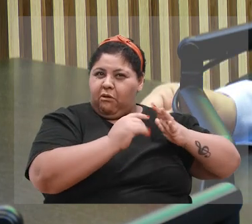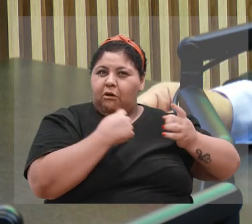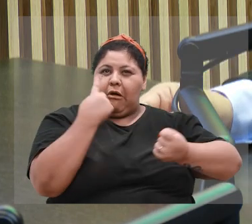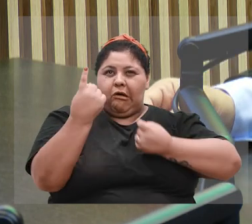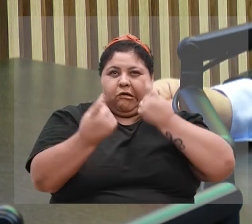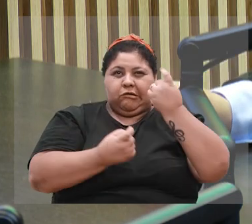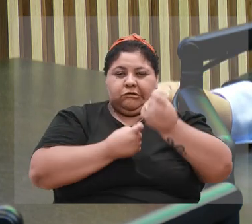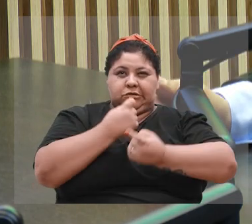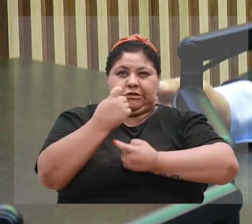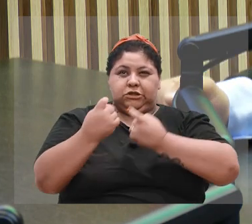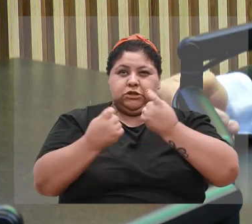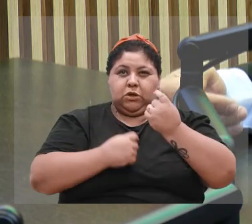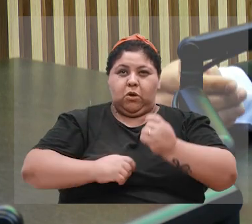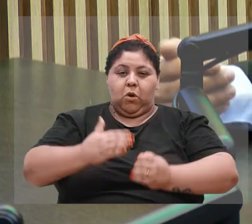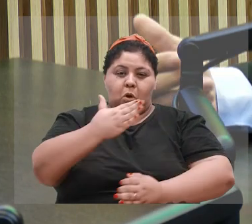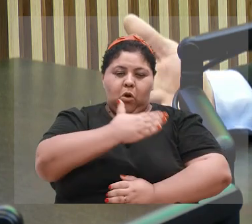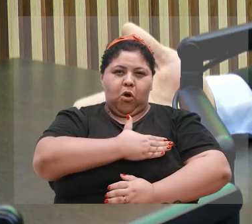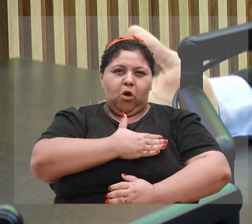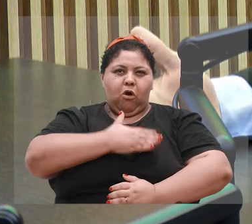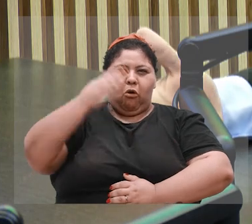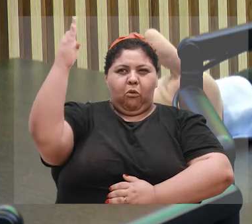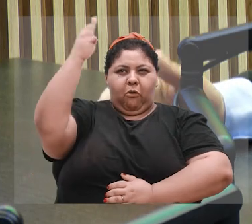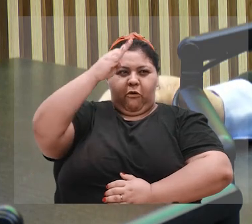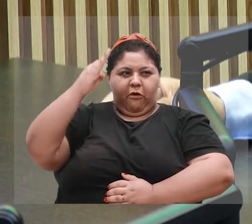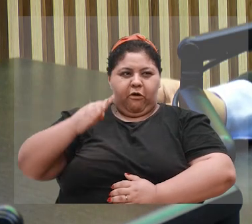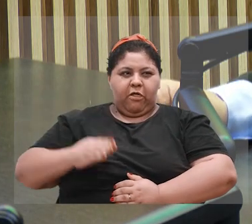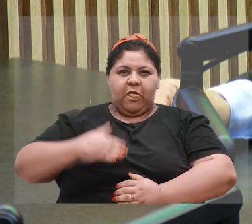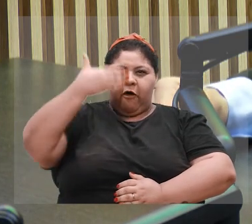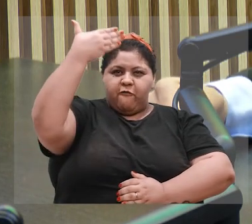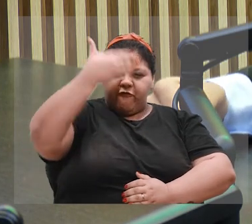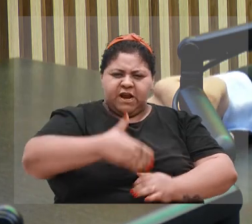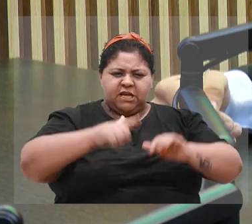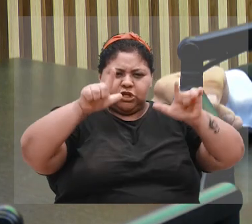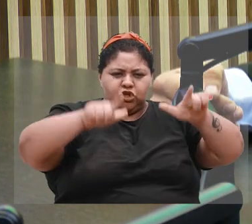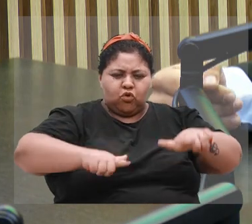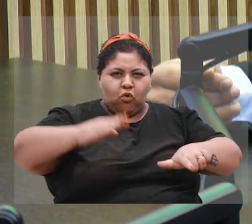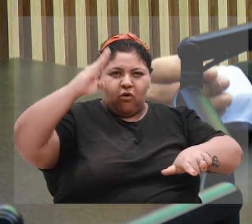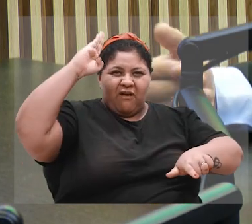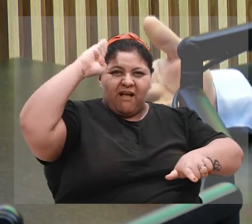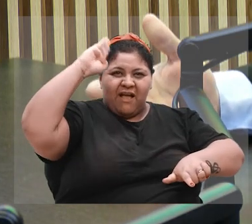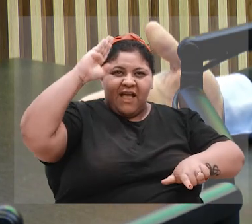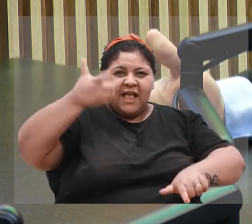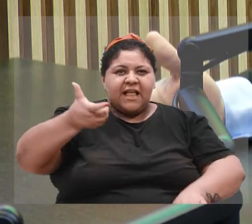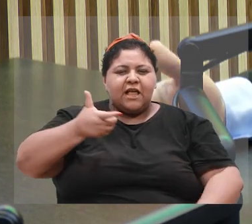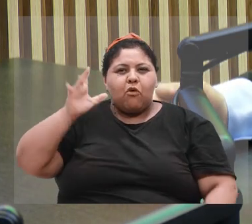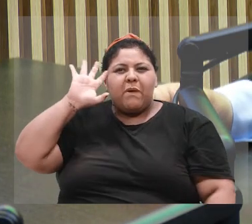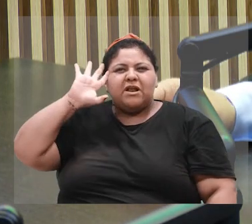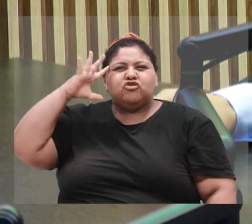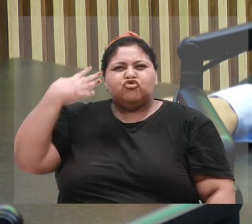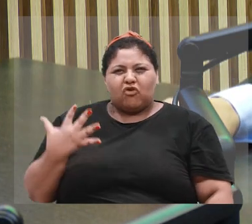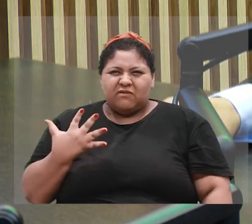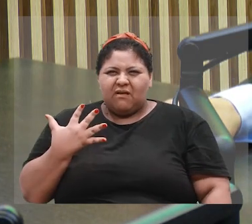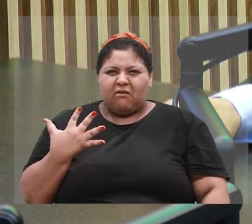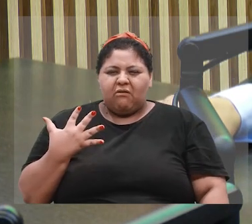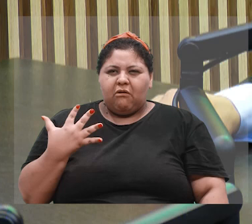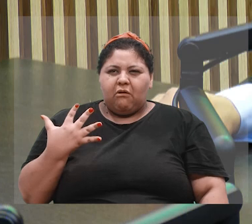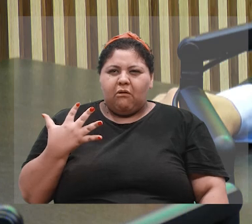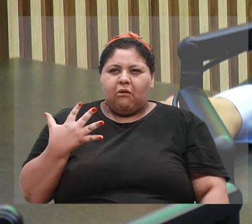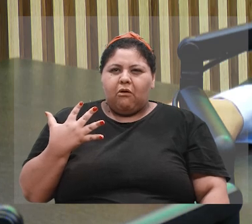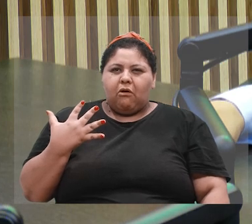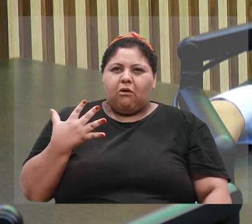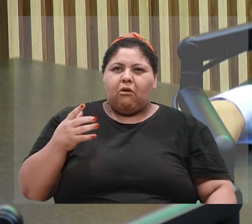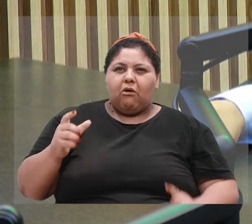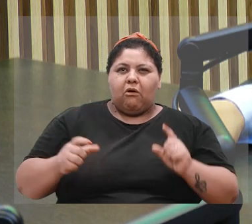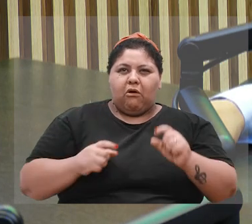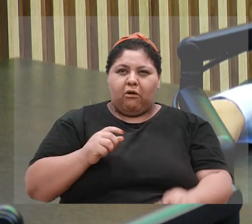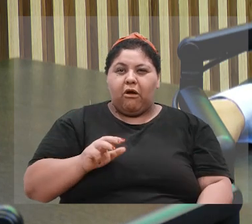alguns patriotas que foram para frente dos quartéis, que buscavam alguma solução para aquele efeito que